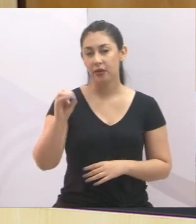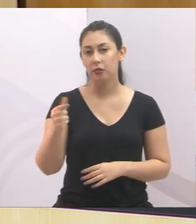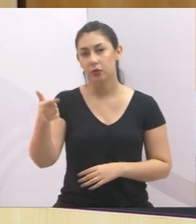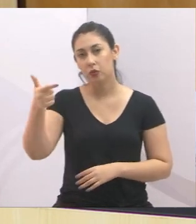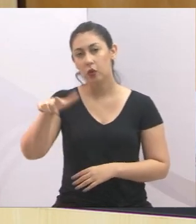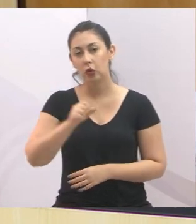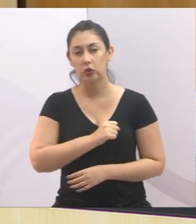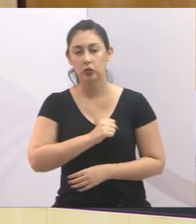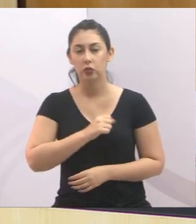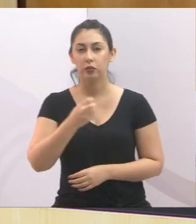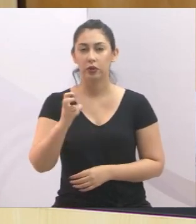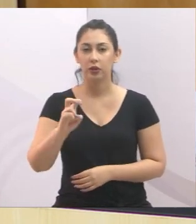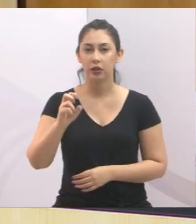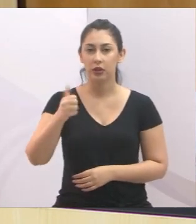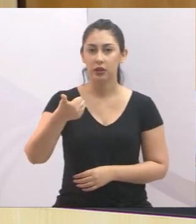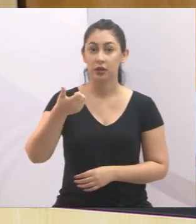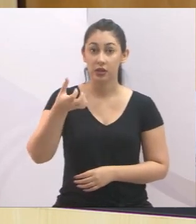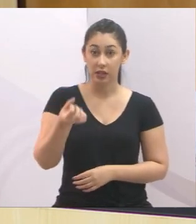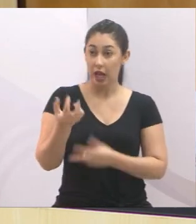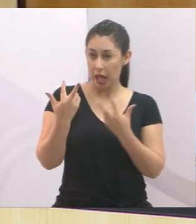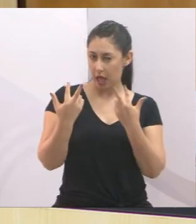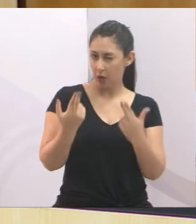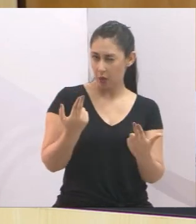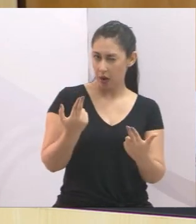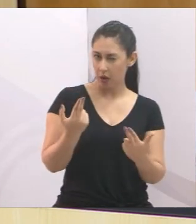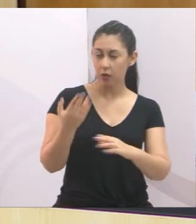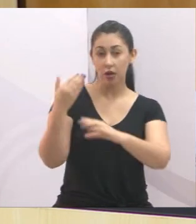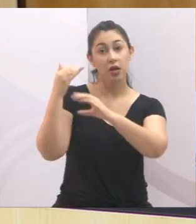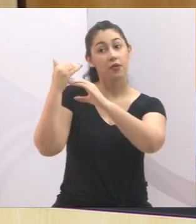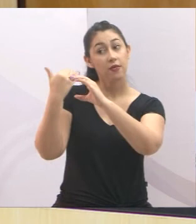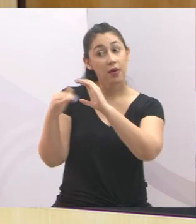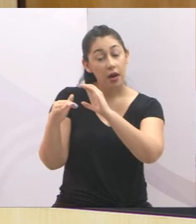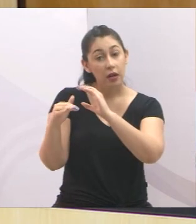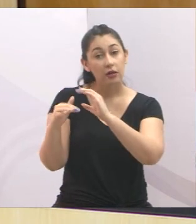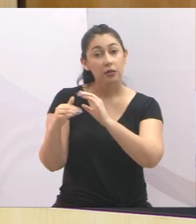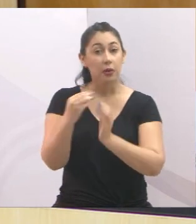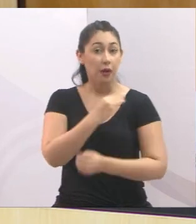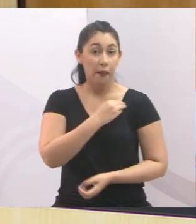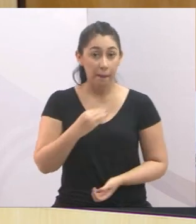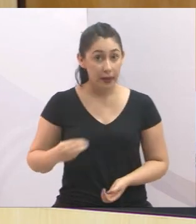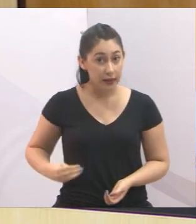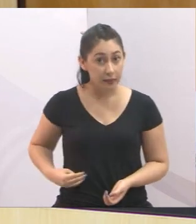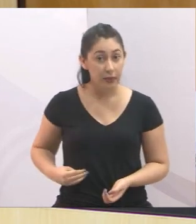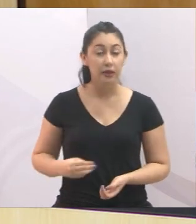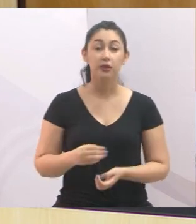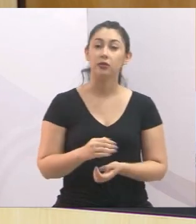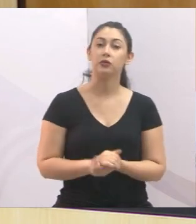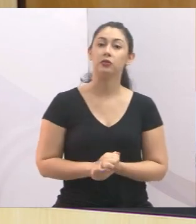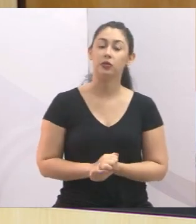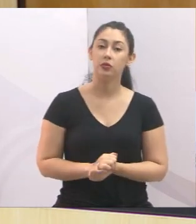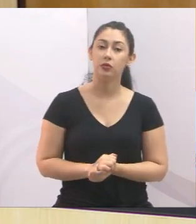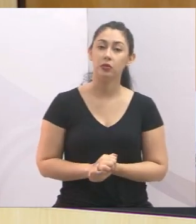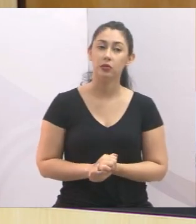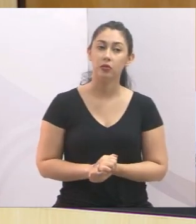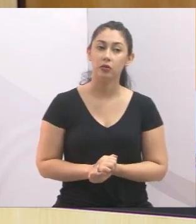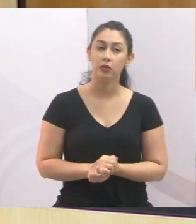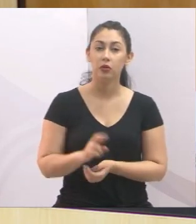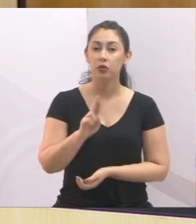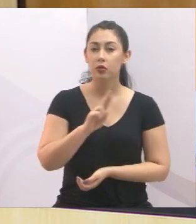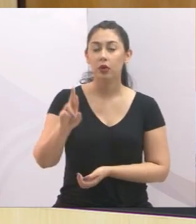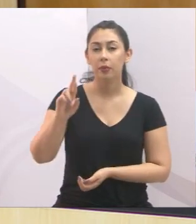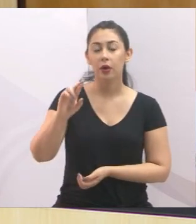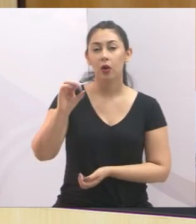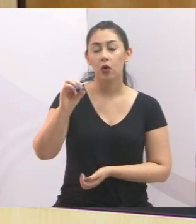o requerimento de 516, com o mesmo teor do 515, direcionado ao ministro do Desenvolvimento Regional e excelentíssimo senhor